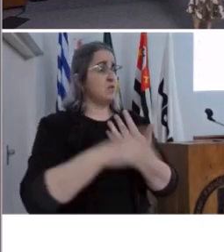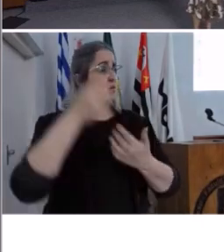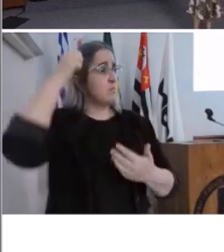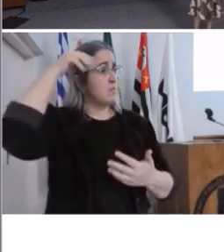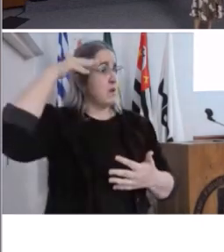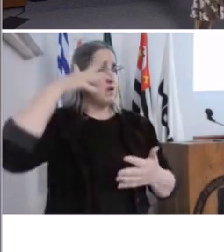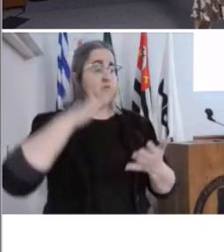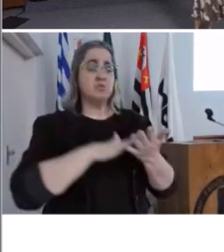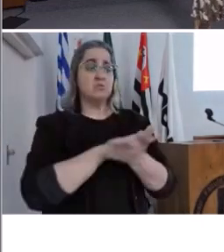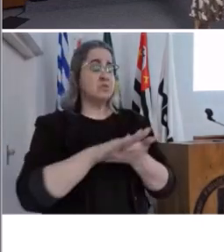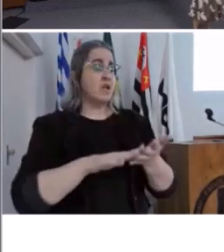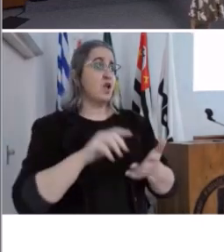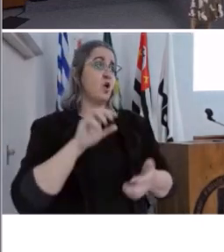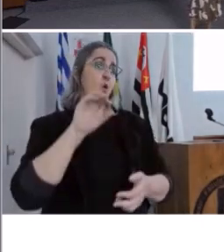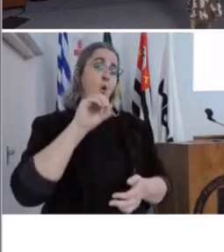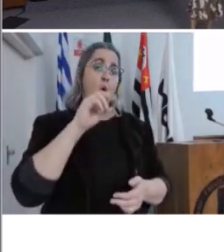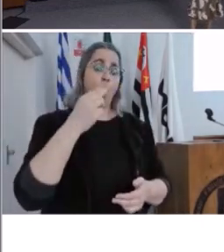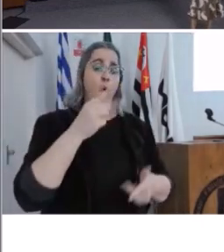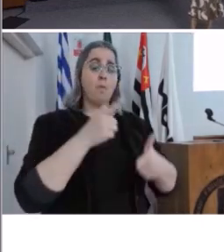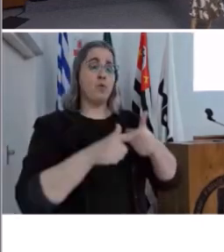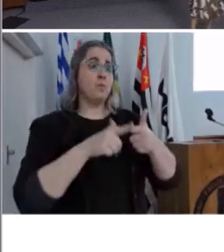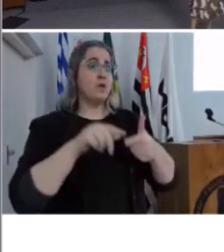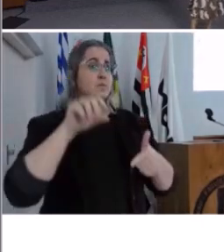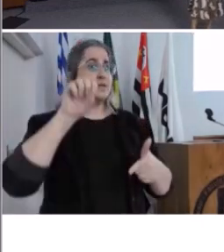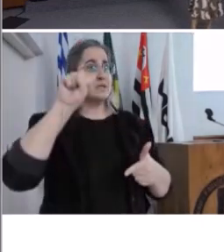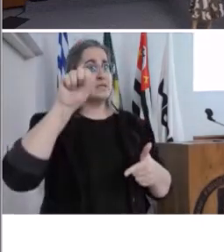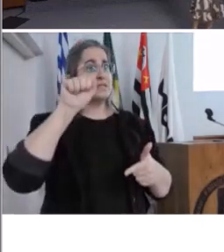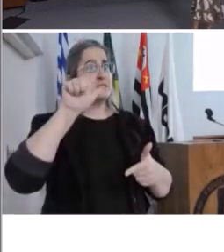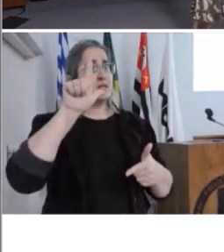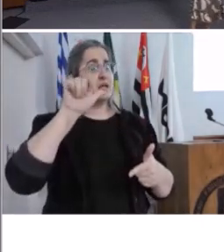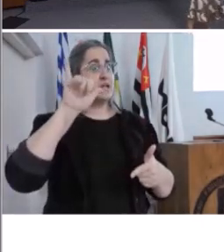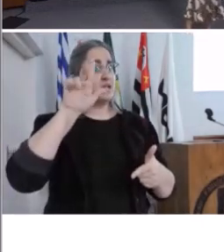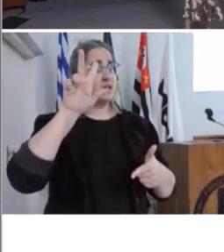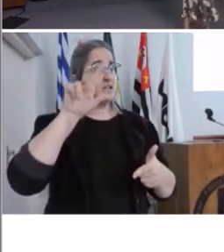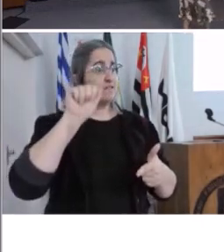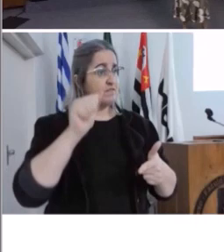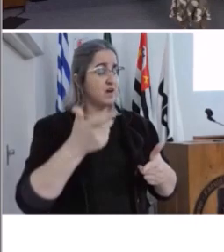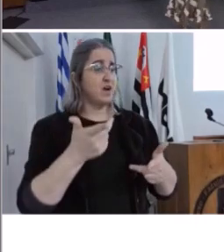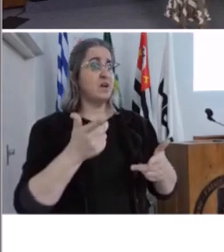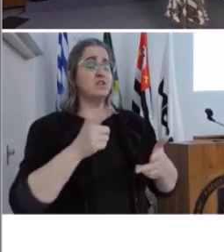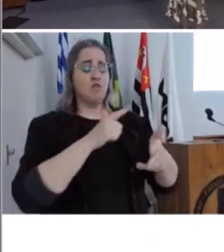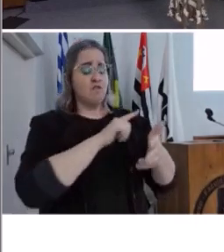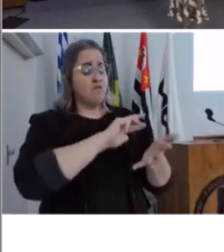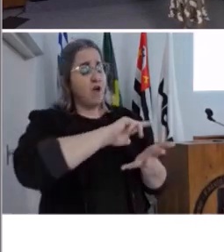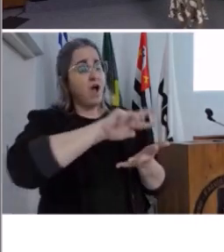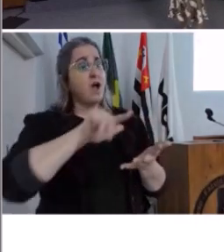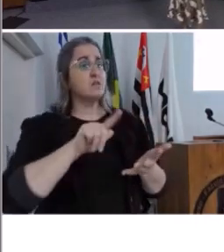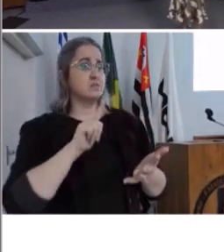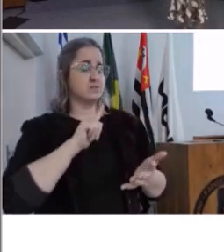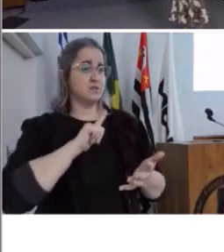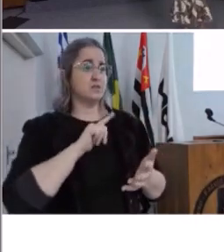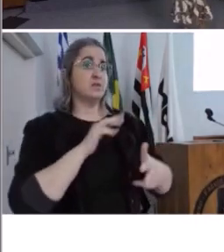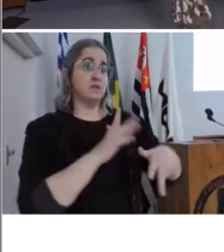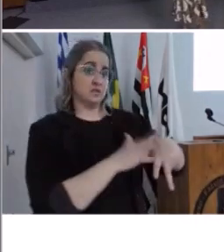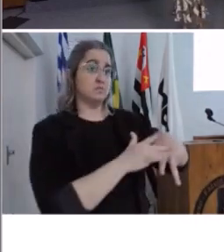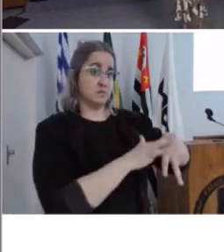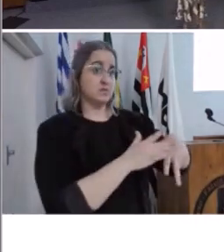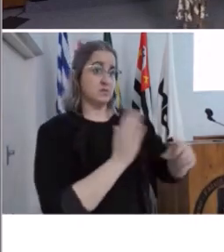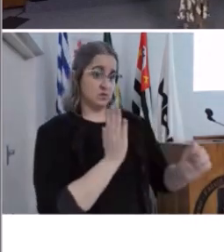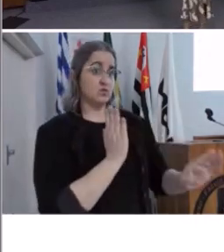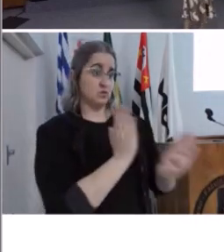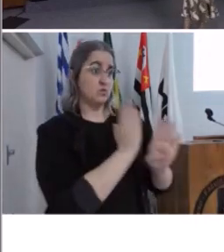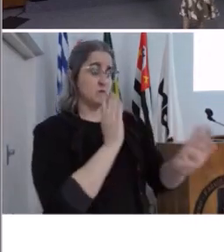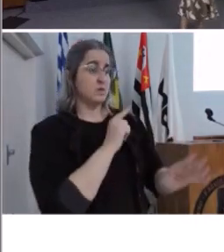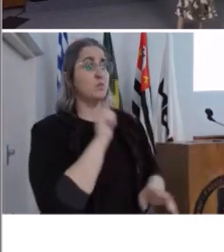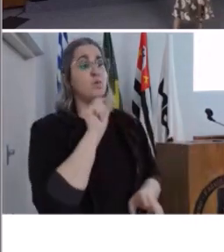tem problema de salivação. E de achado que nós tivemos, quando nós fizemos a polissonografia nesse paciente, fizemos na casa desse